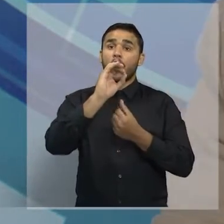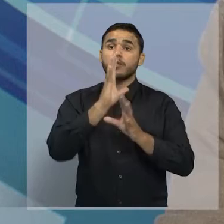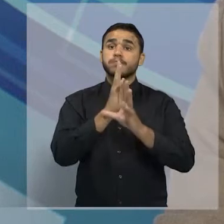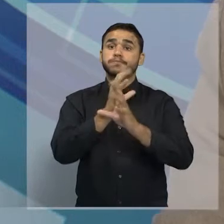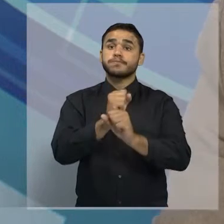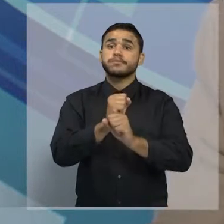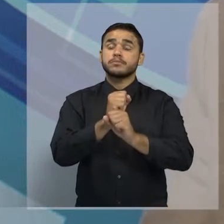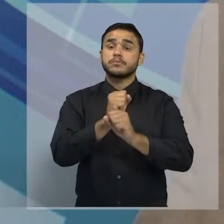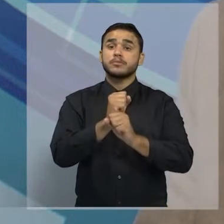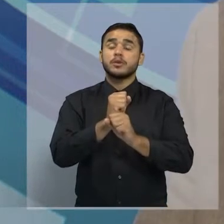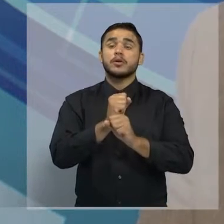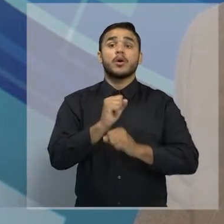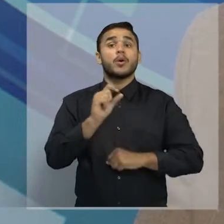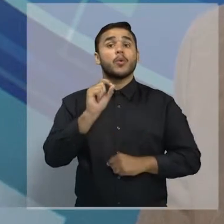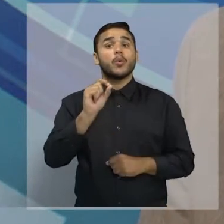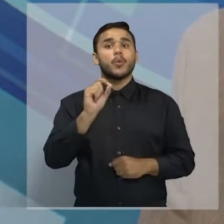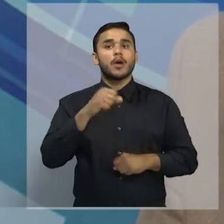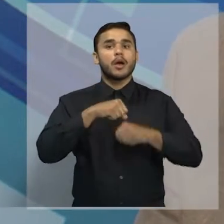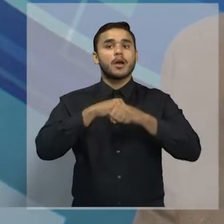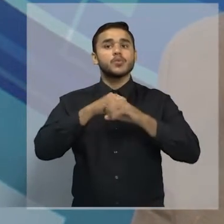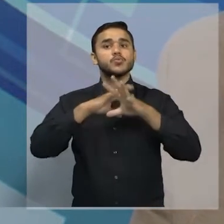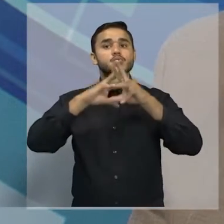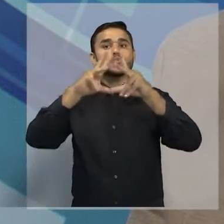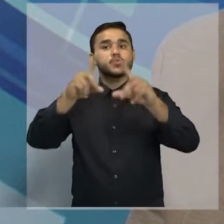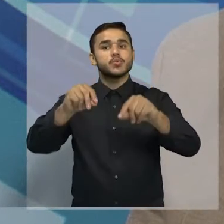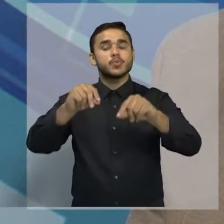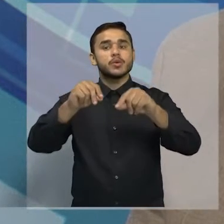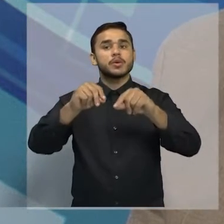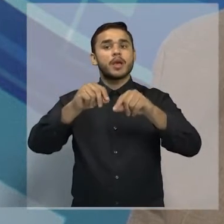ela colocou no mesmo orçamento